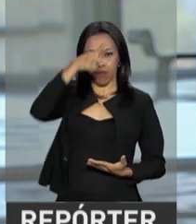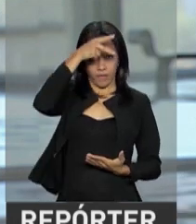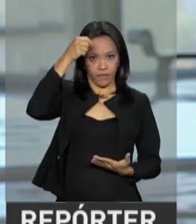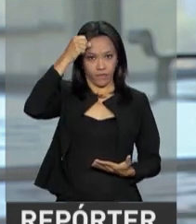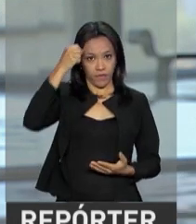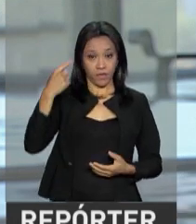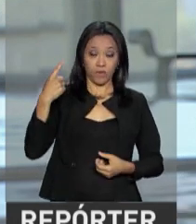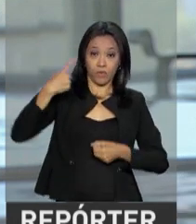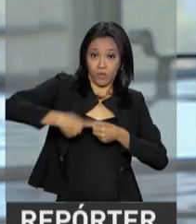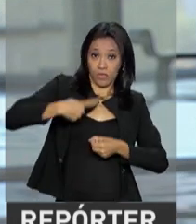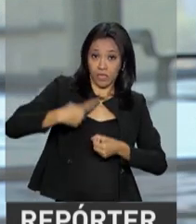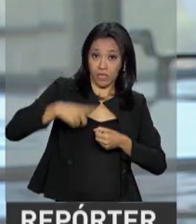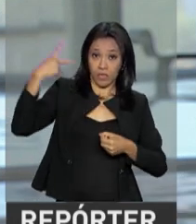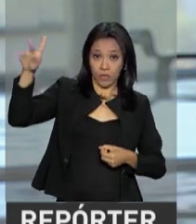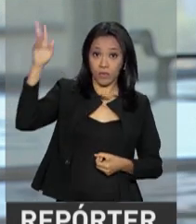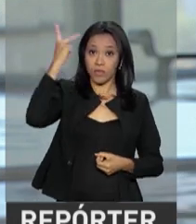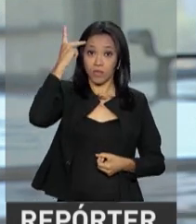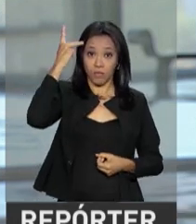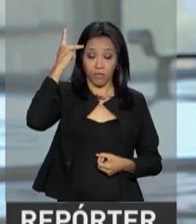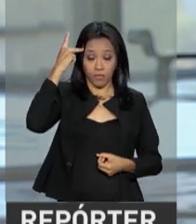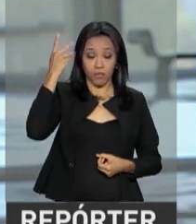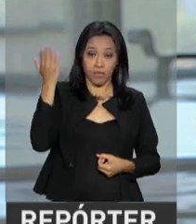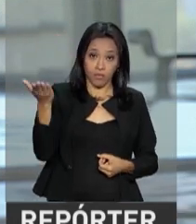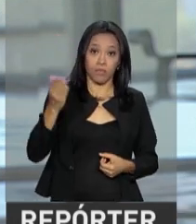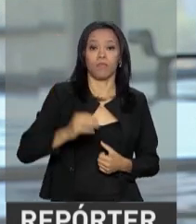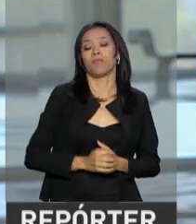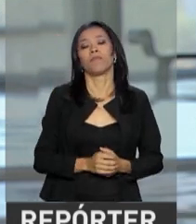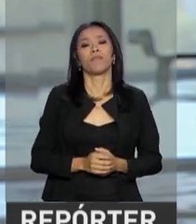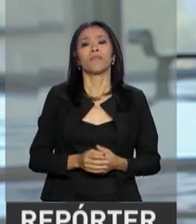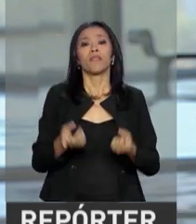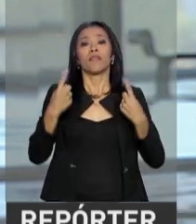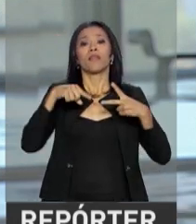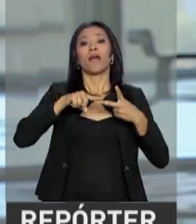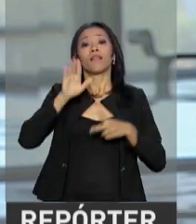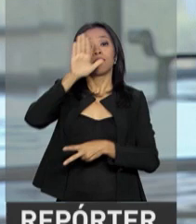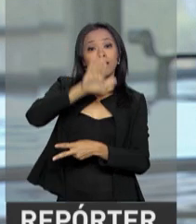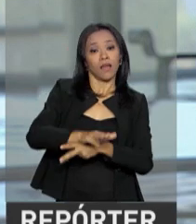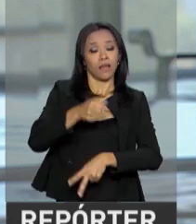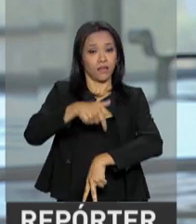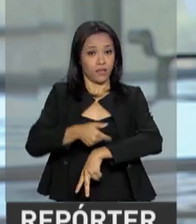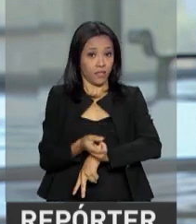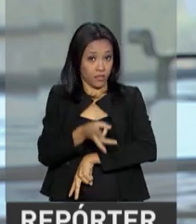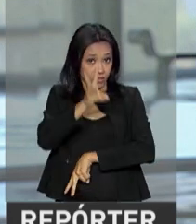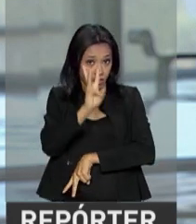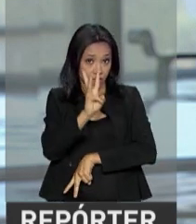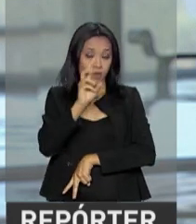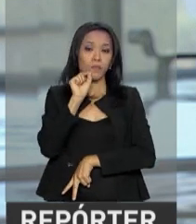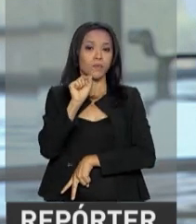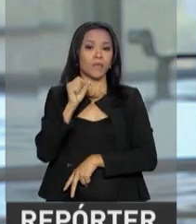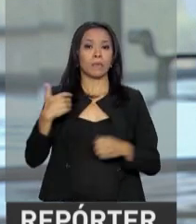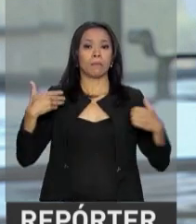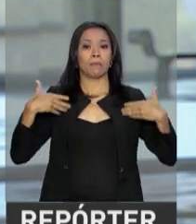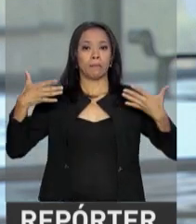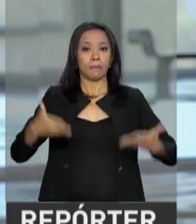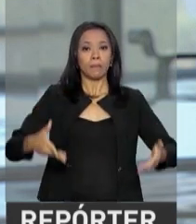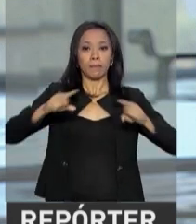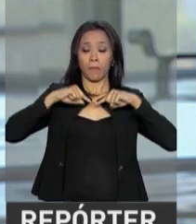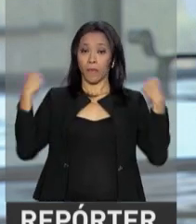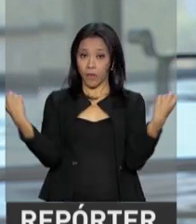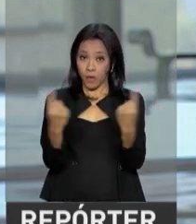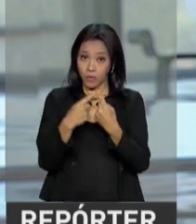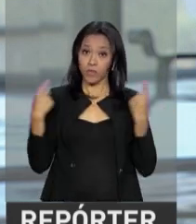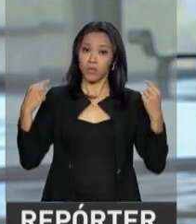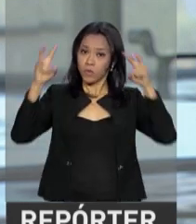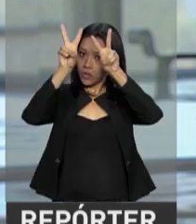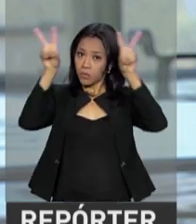campo que fica na região metropolitana de são paulo já à tarde às 3 horas o presidente participa de uma reunião para discutir a